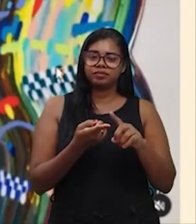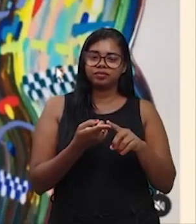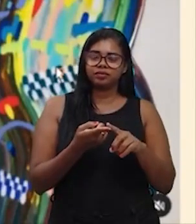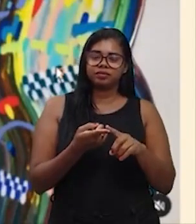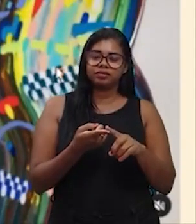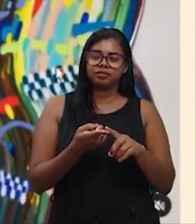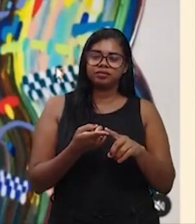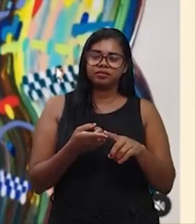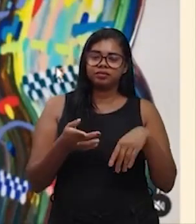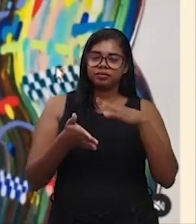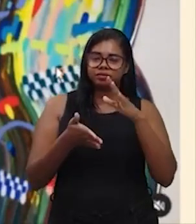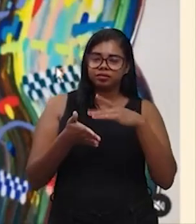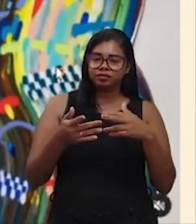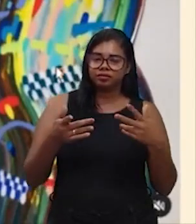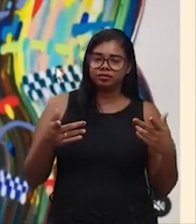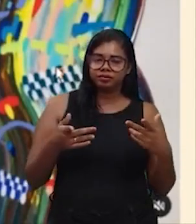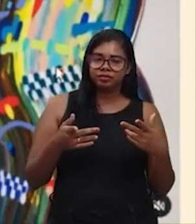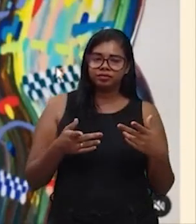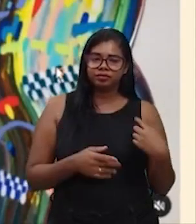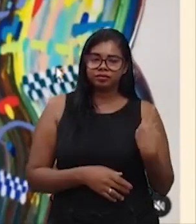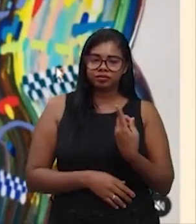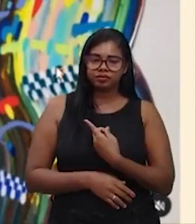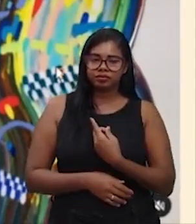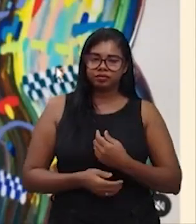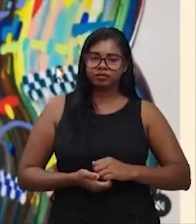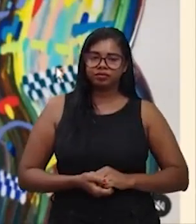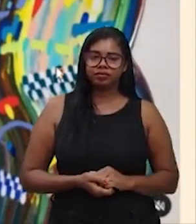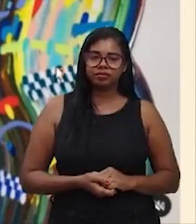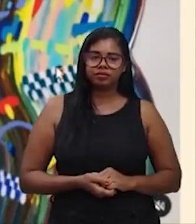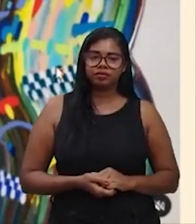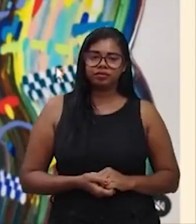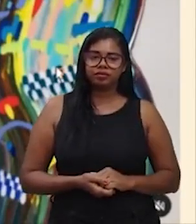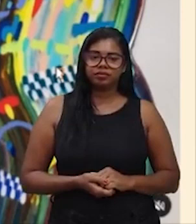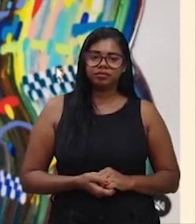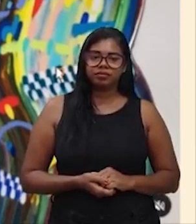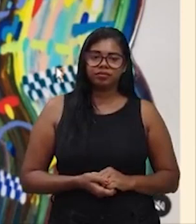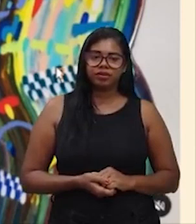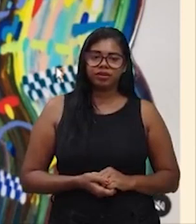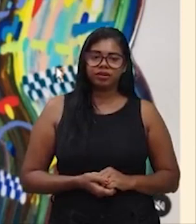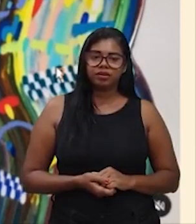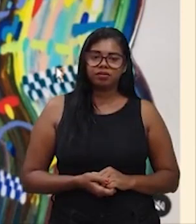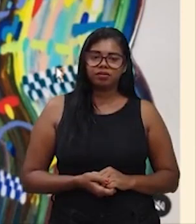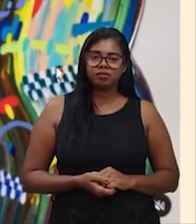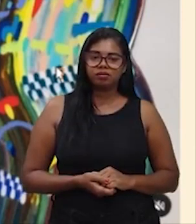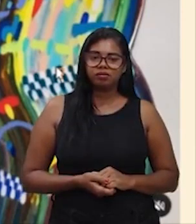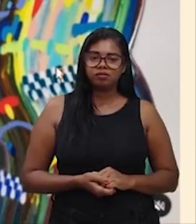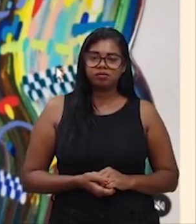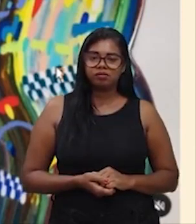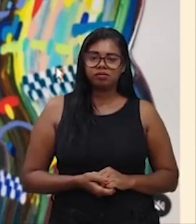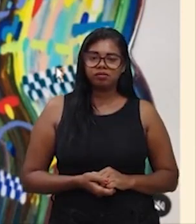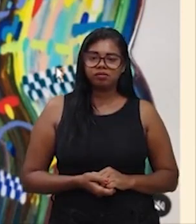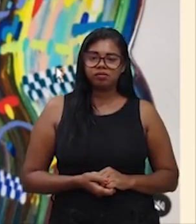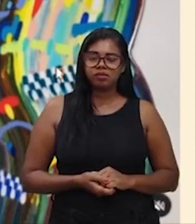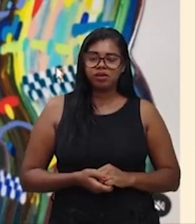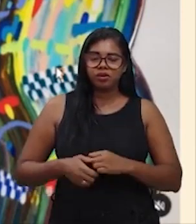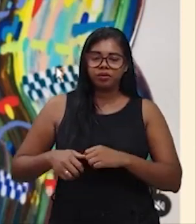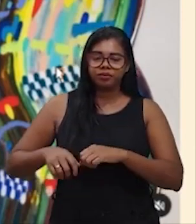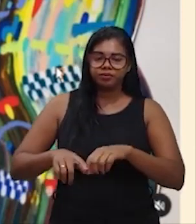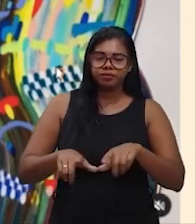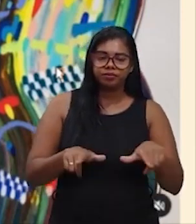de tinta não podem fazer pela gente, né? Que aí nada mais é do que gotinhas de tinta, um